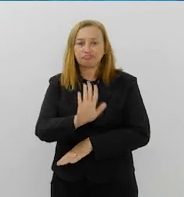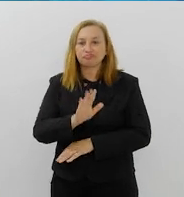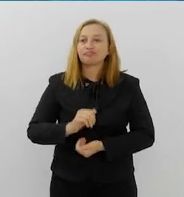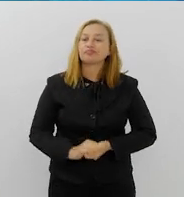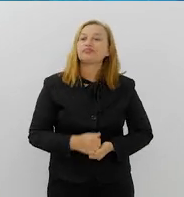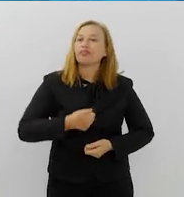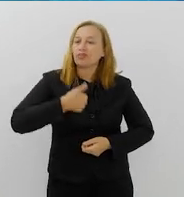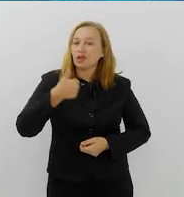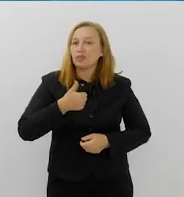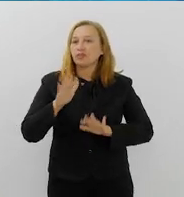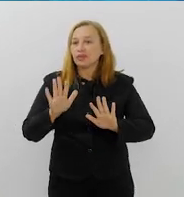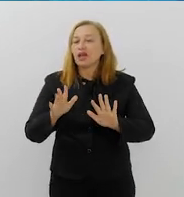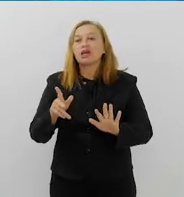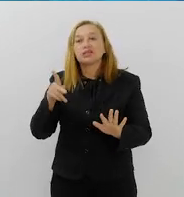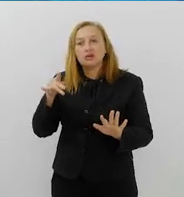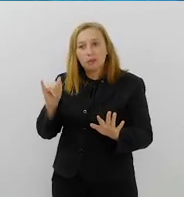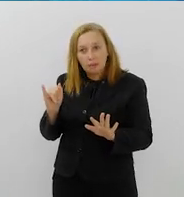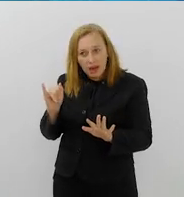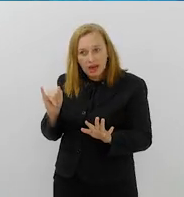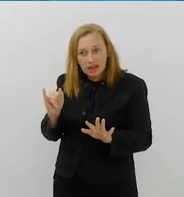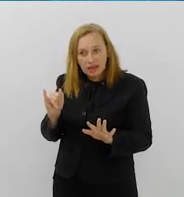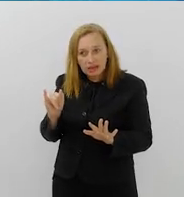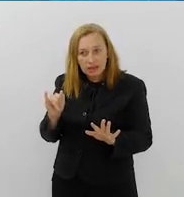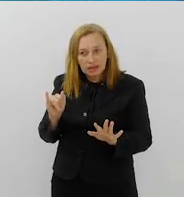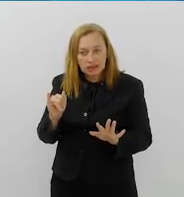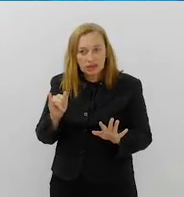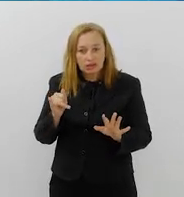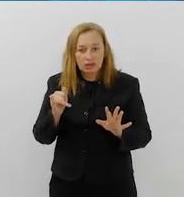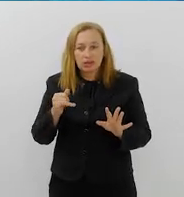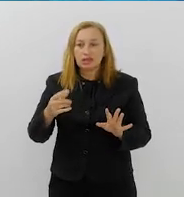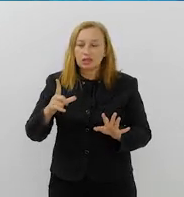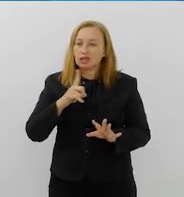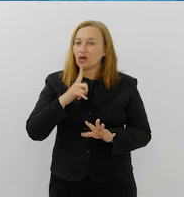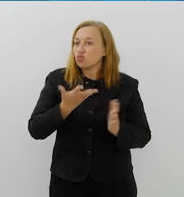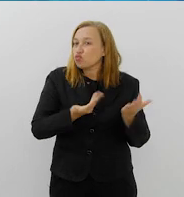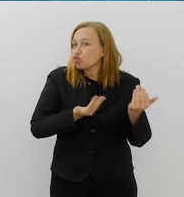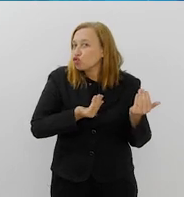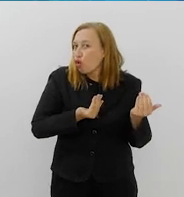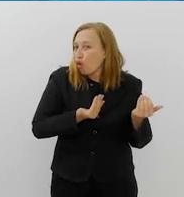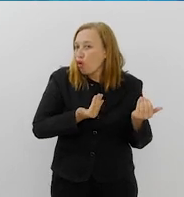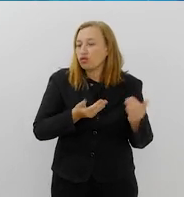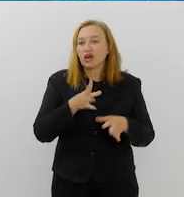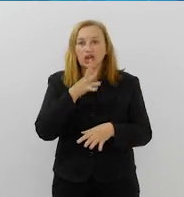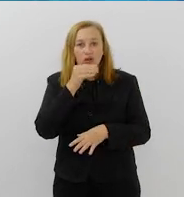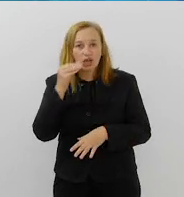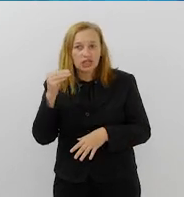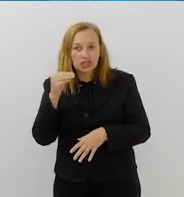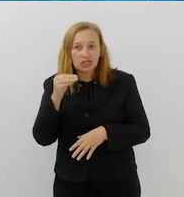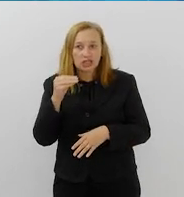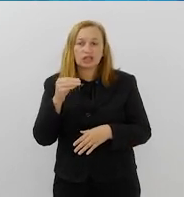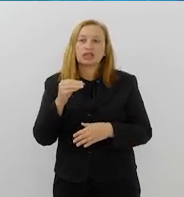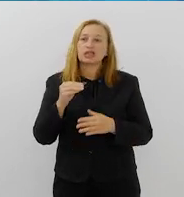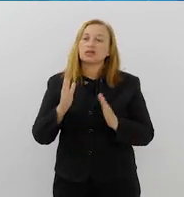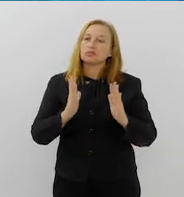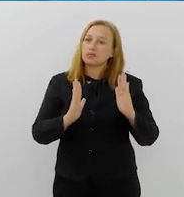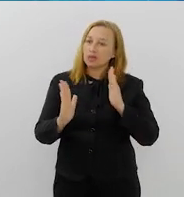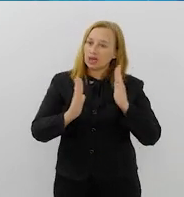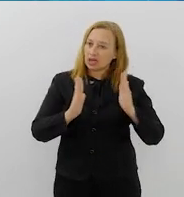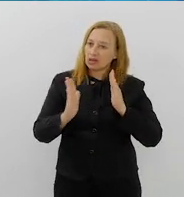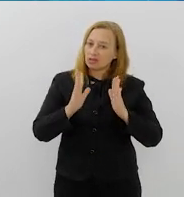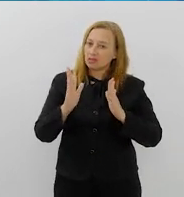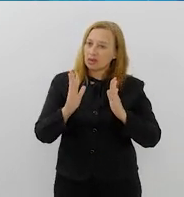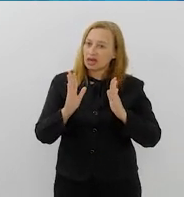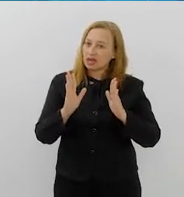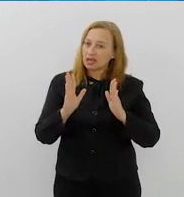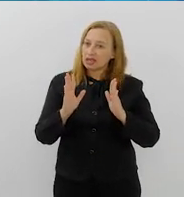Bom, primeiro, quando os pais. Então, se os pais estão vindo, eu estou diante de um jovem, né? Os pais trazendo o adolescente, que realmente é a faixa